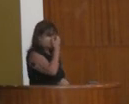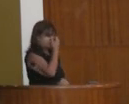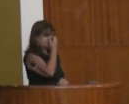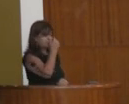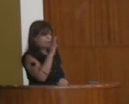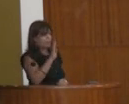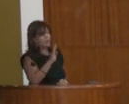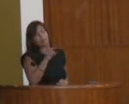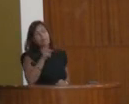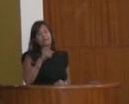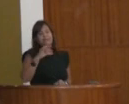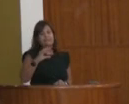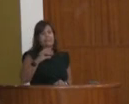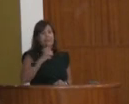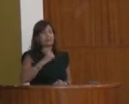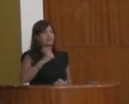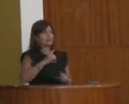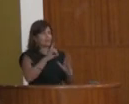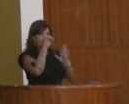Não.